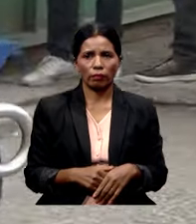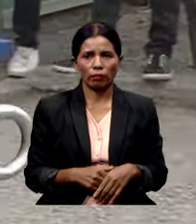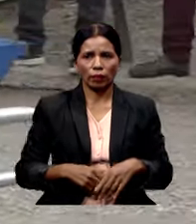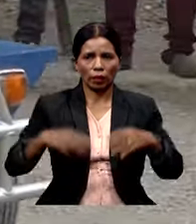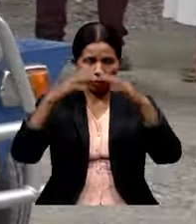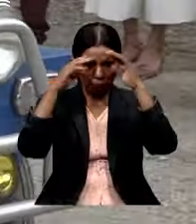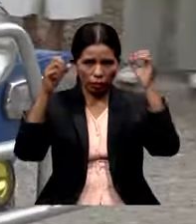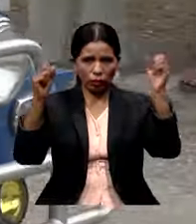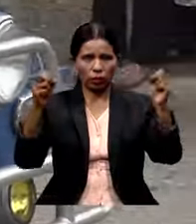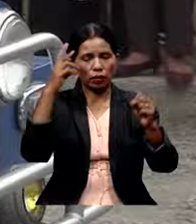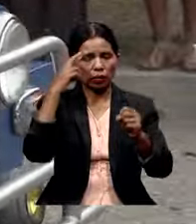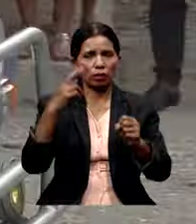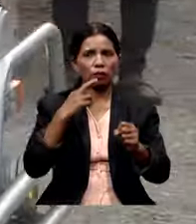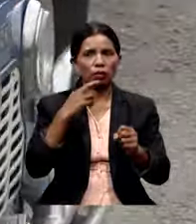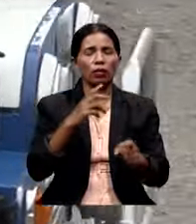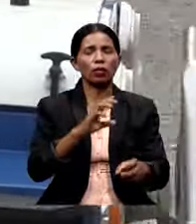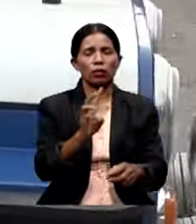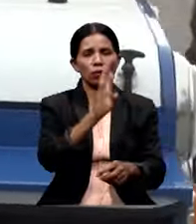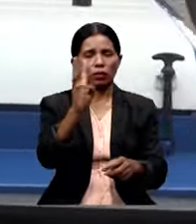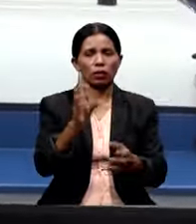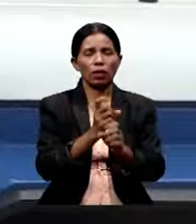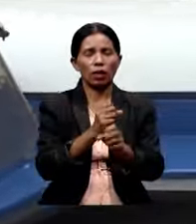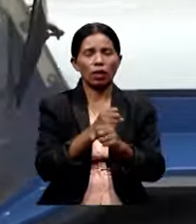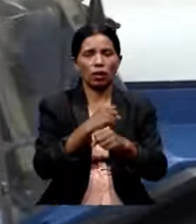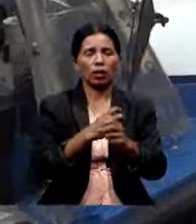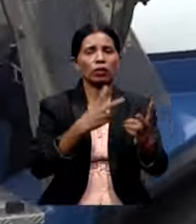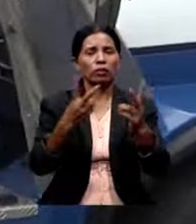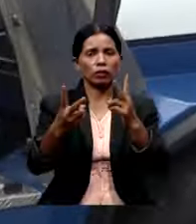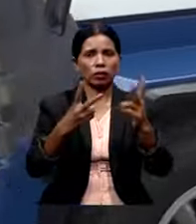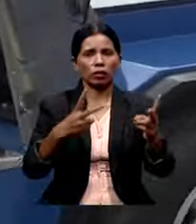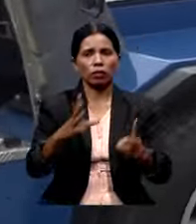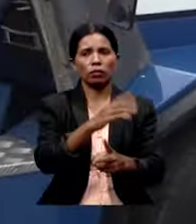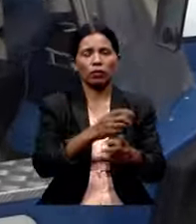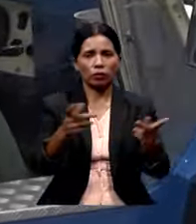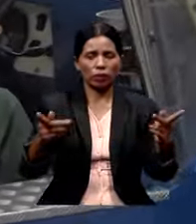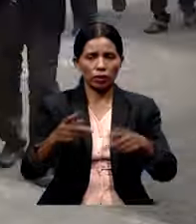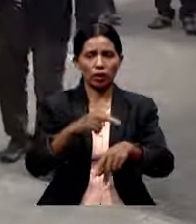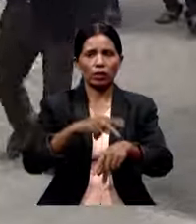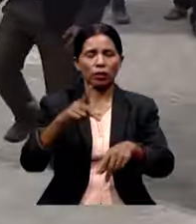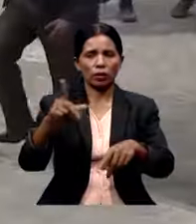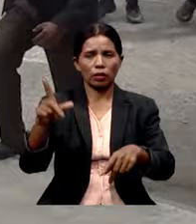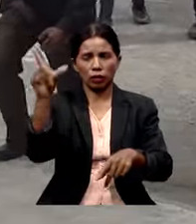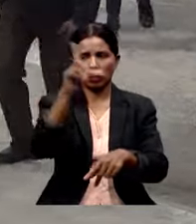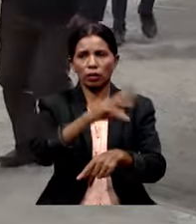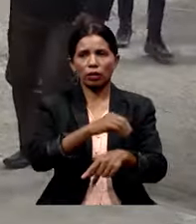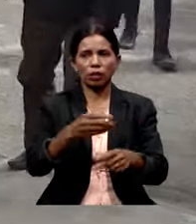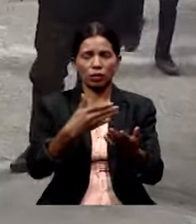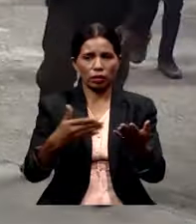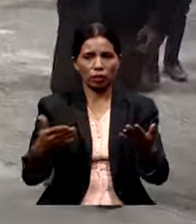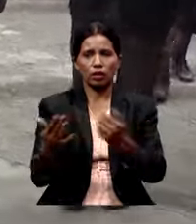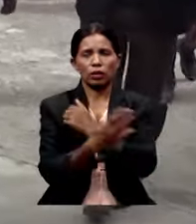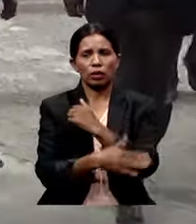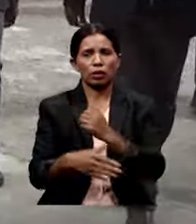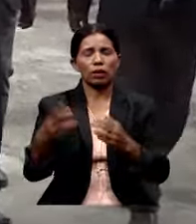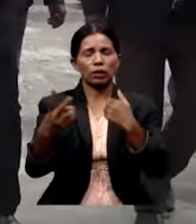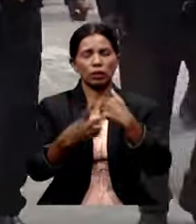Presidente da República José Ramos Horta quarta nem hala o visita ba Centro Logístico Nacional, hodi hare direta stok produto railaran ne berrai